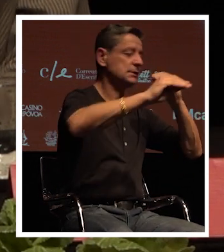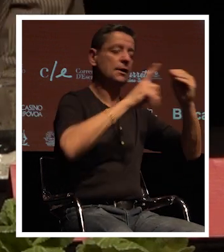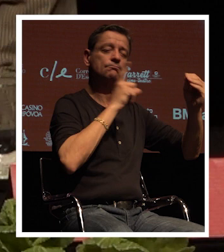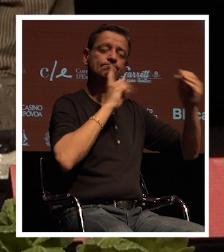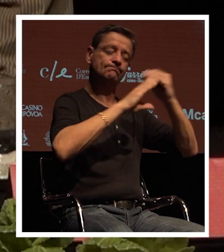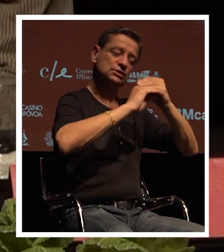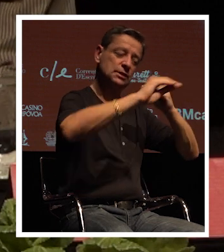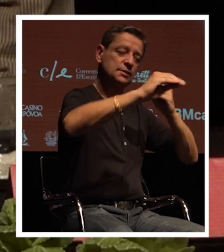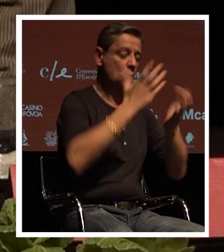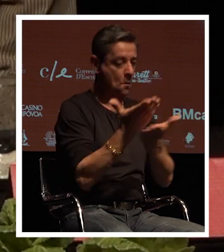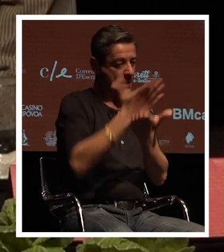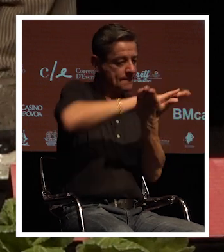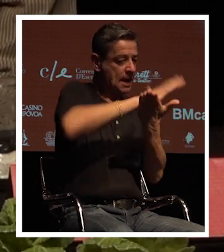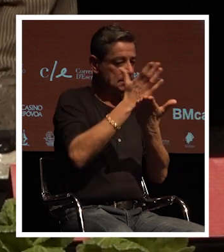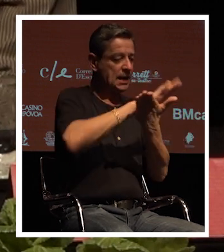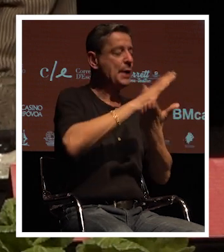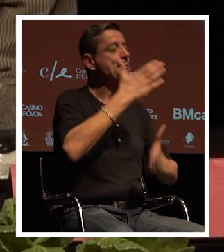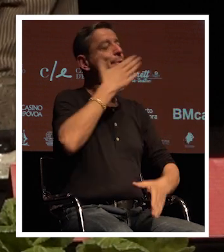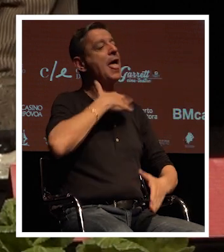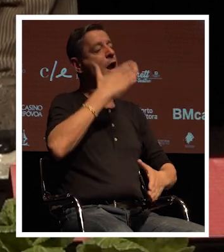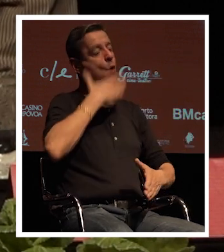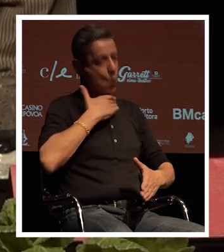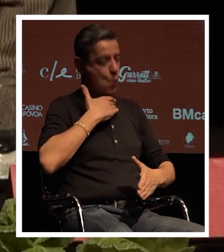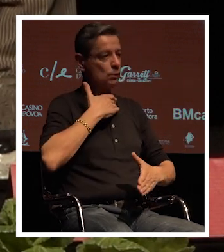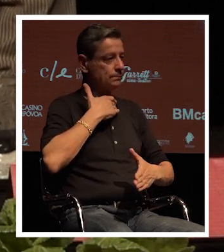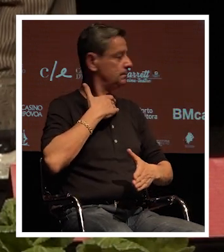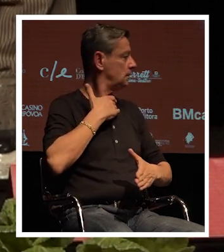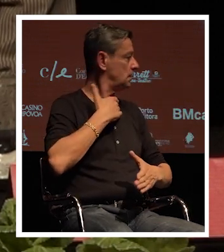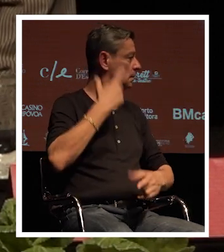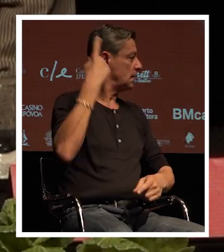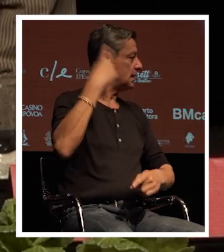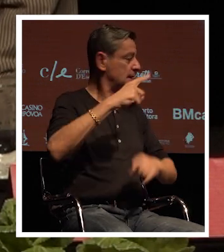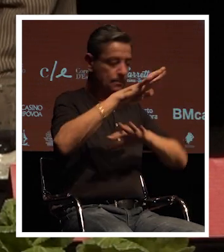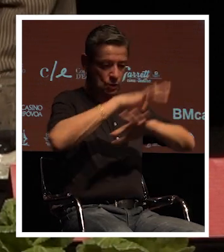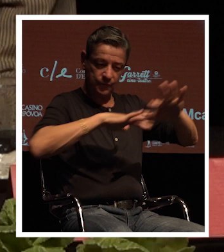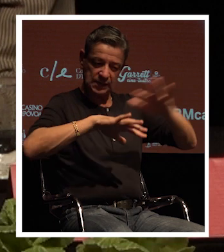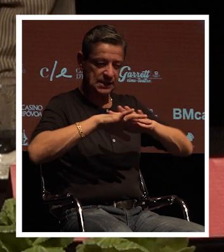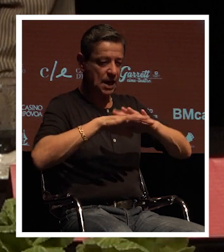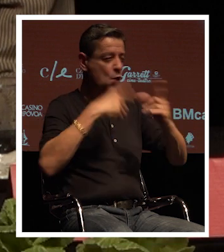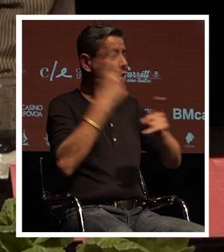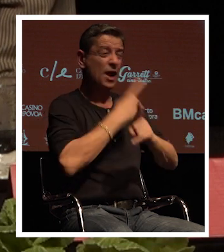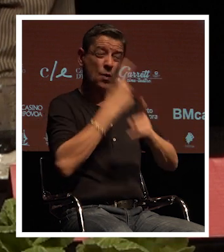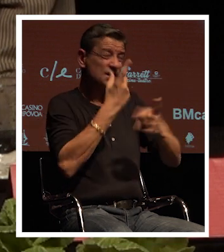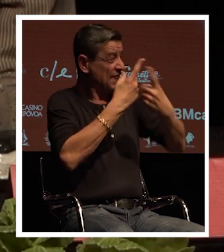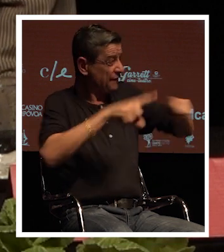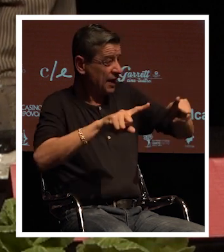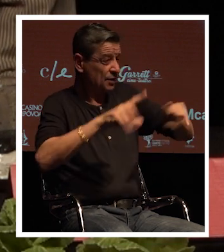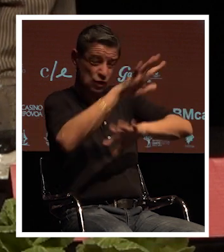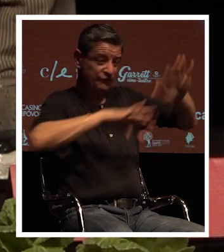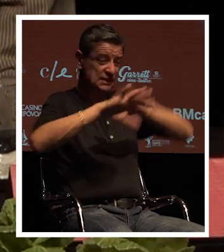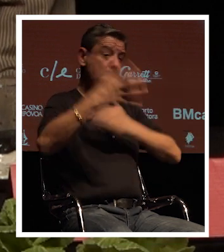em branco onde vamos estar e teremos que fazer qualquer coisa diferente do que já